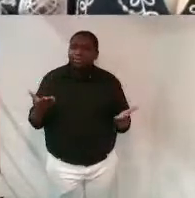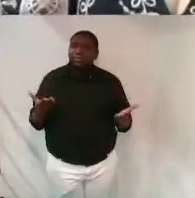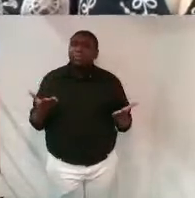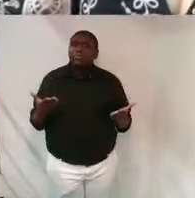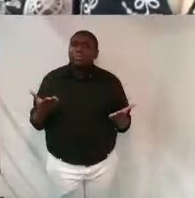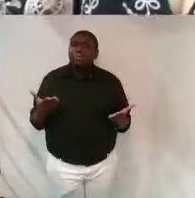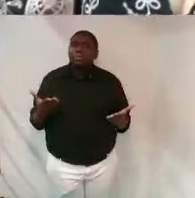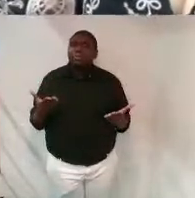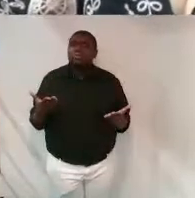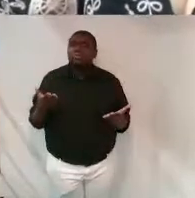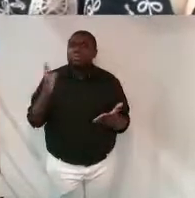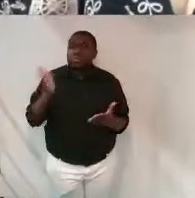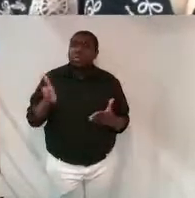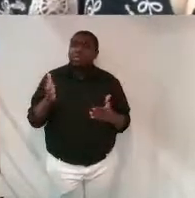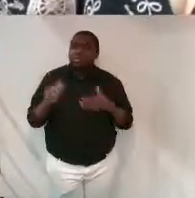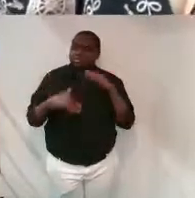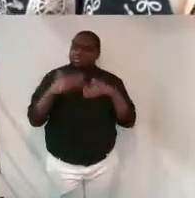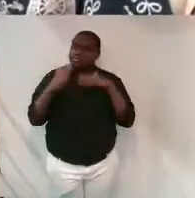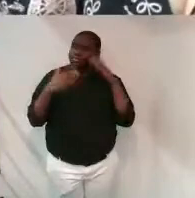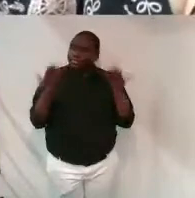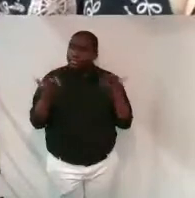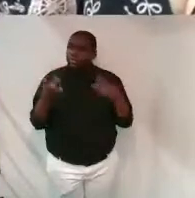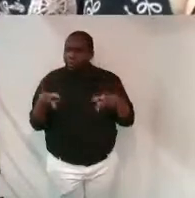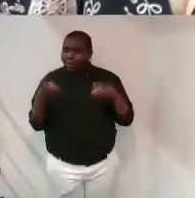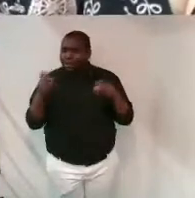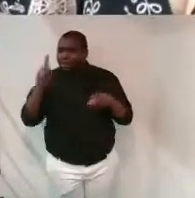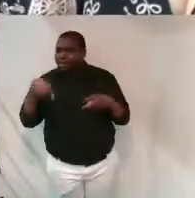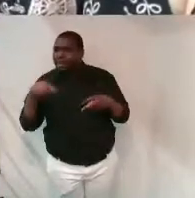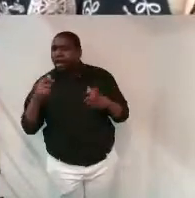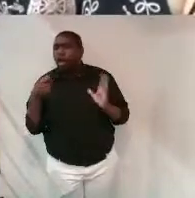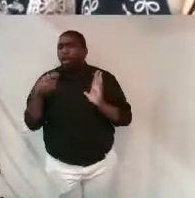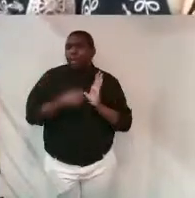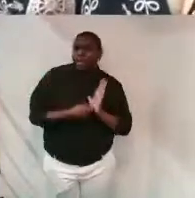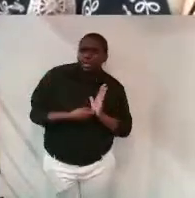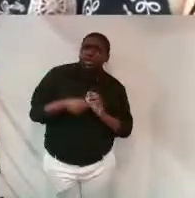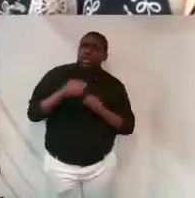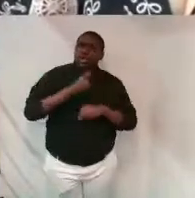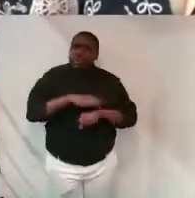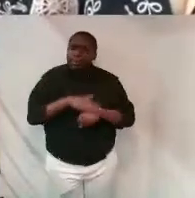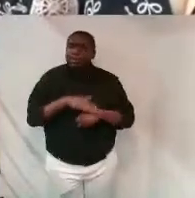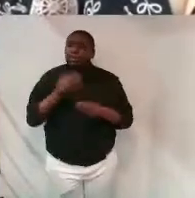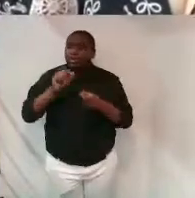Restou superada a divergência se seria obrigatória quando realizada